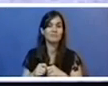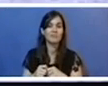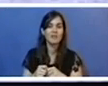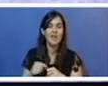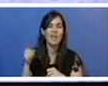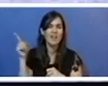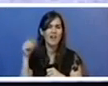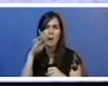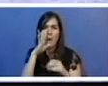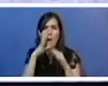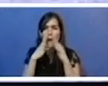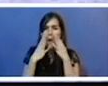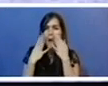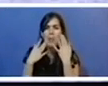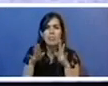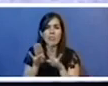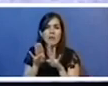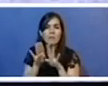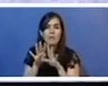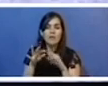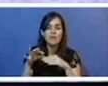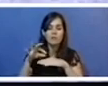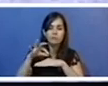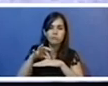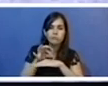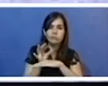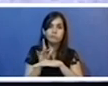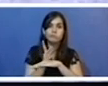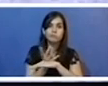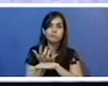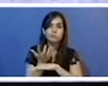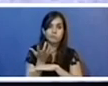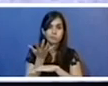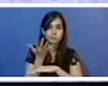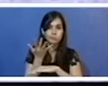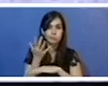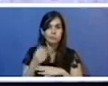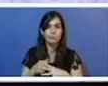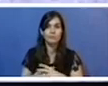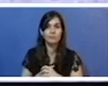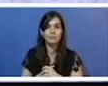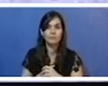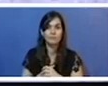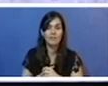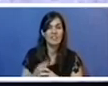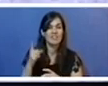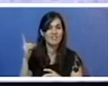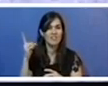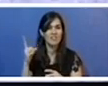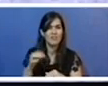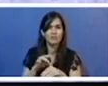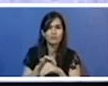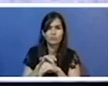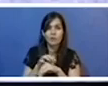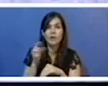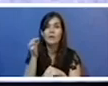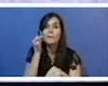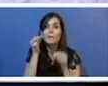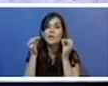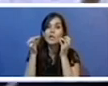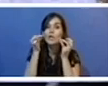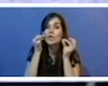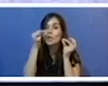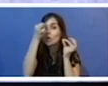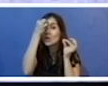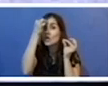ela está sempre conectada e ela sai a partir do poro do pelo. E a infecção dessa glândula que dá origem às espinhas,